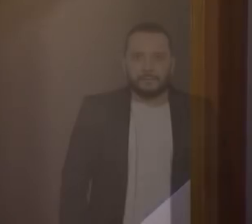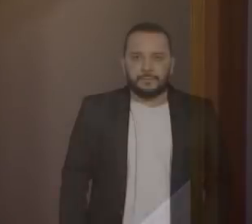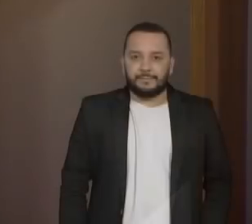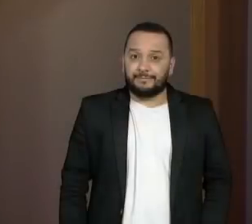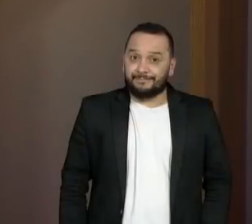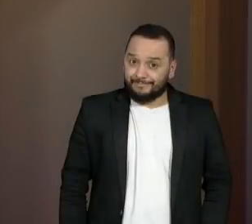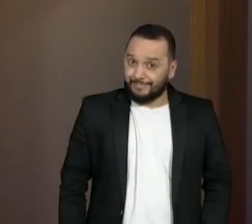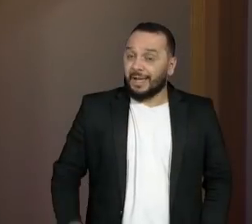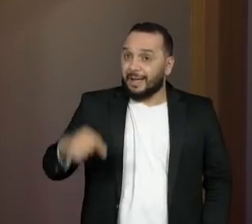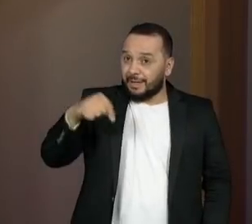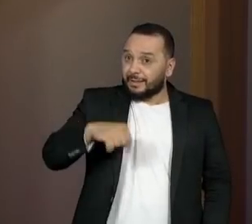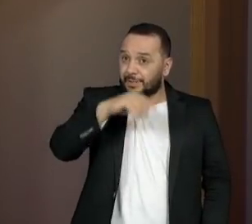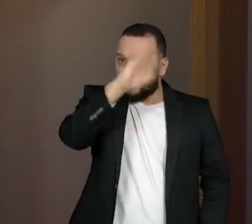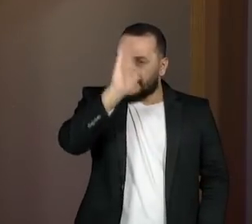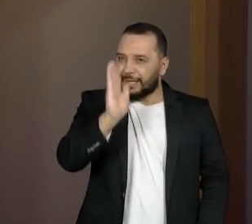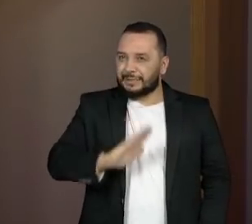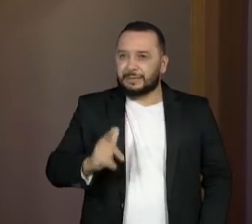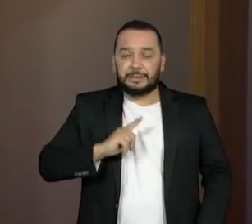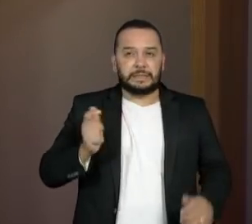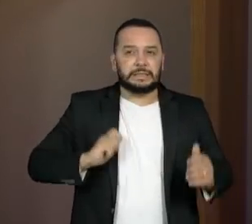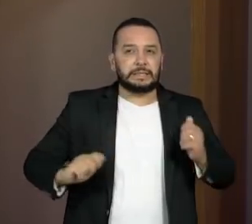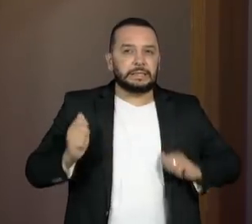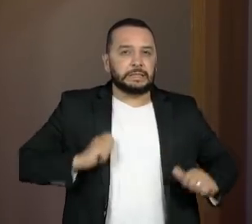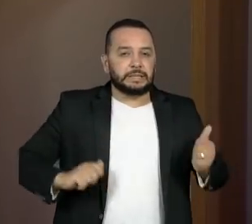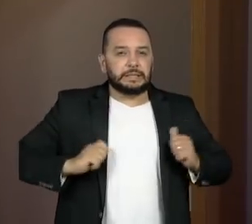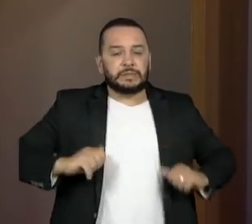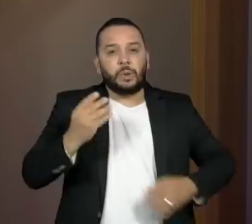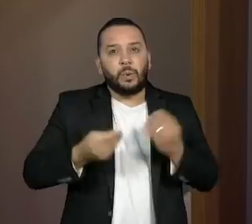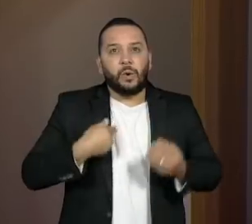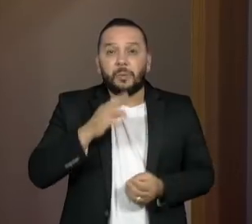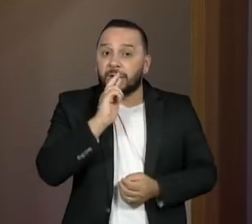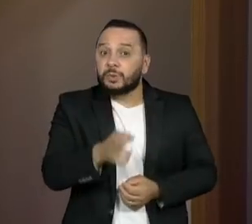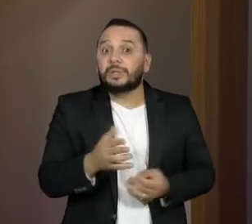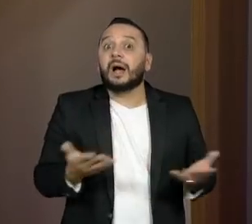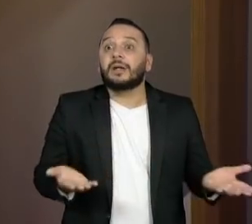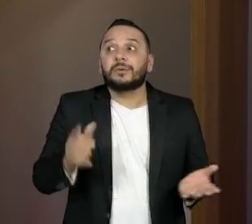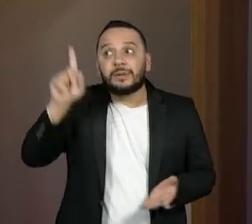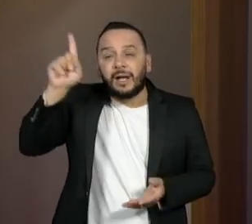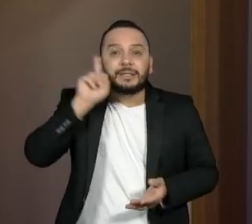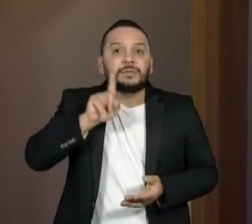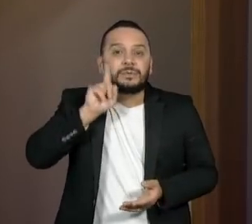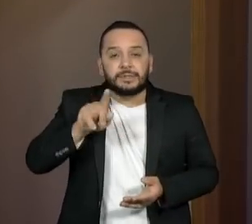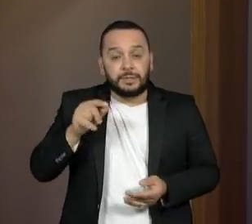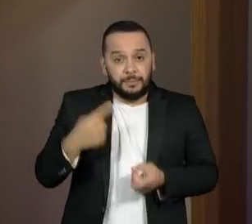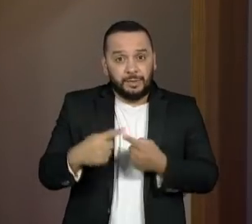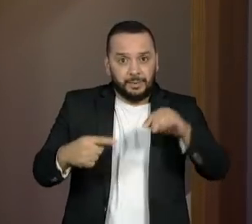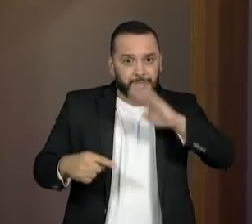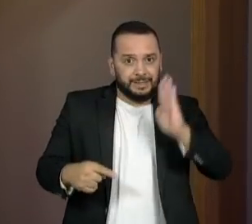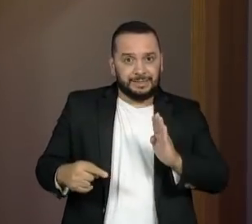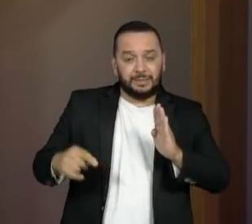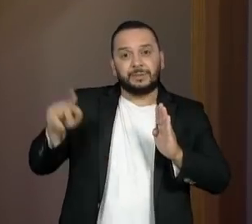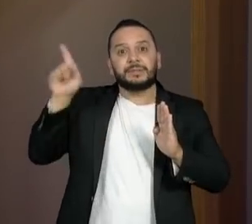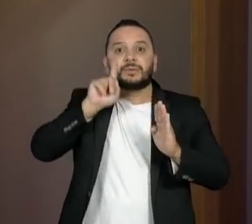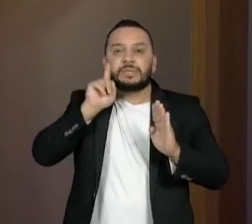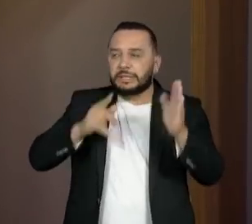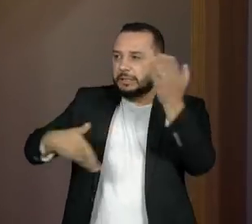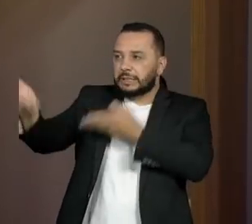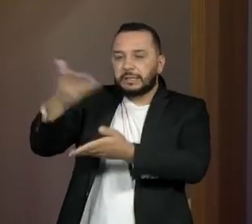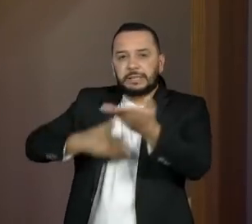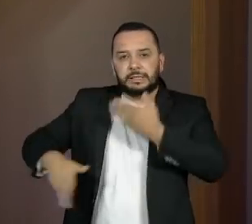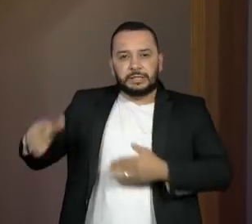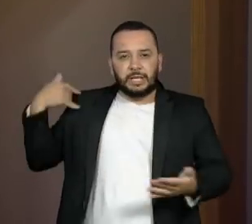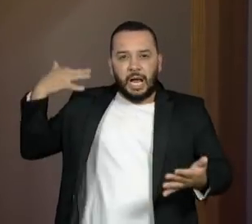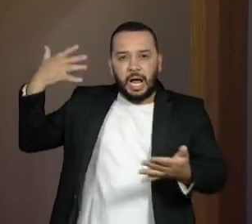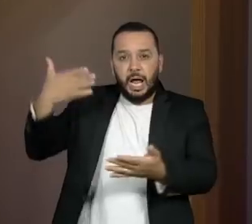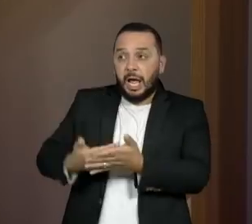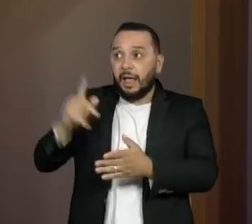No Brasil, existe uma certa apreensão em relação ao resultado. O país tem uma relação histórica com os americanos. Por isso, muitas decisões tomadas